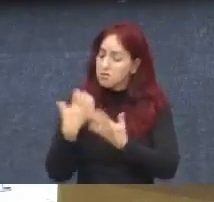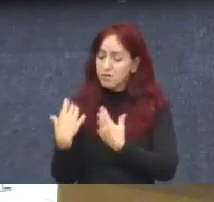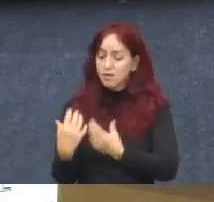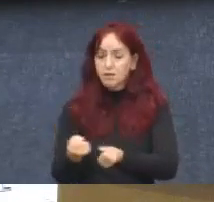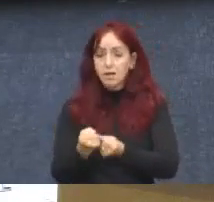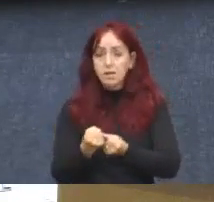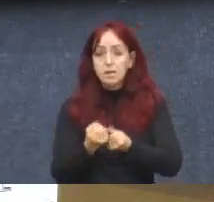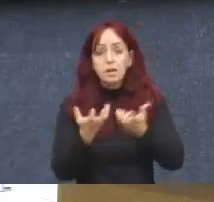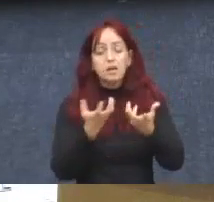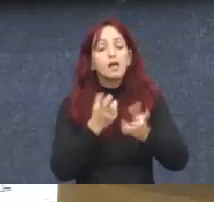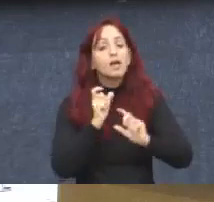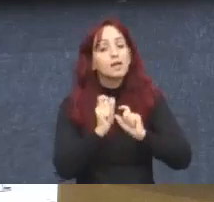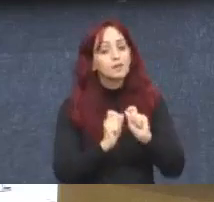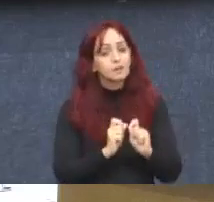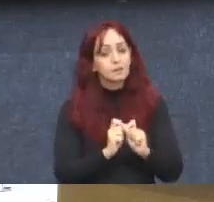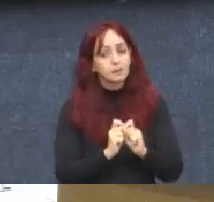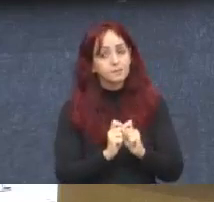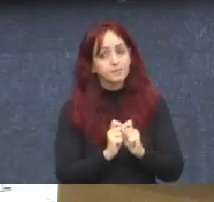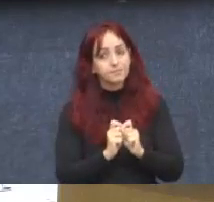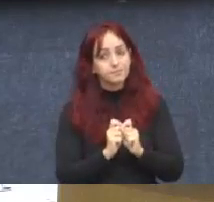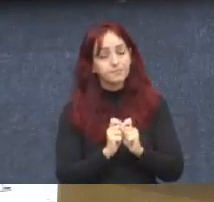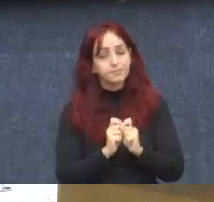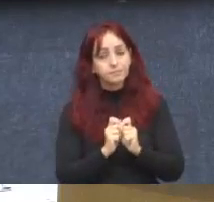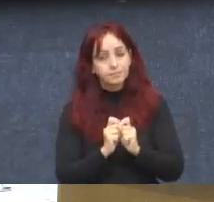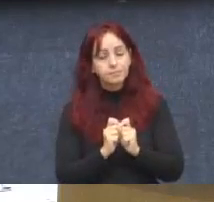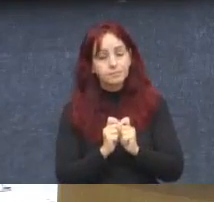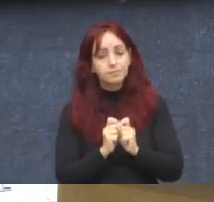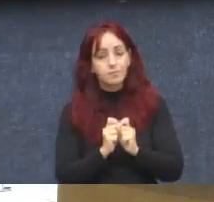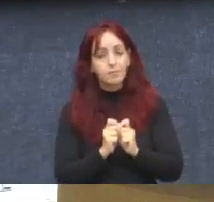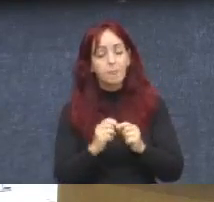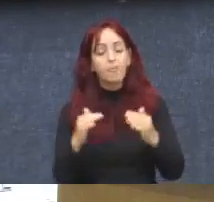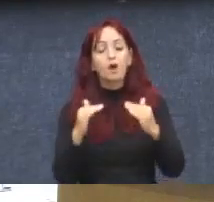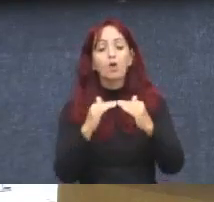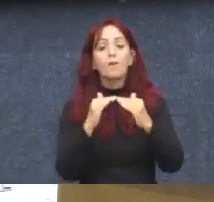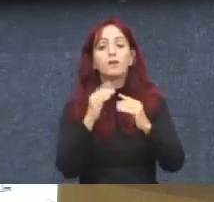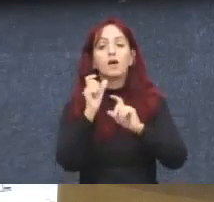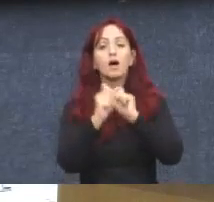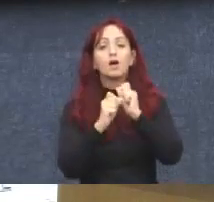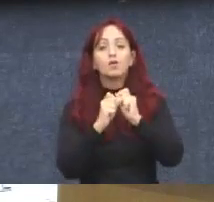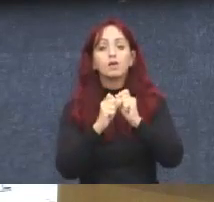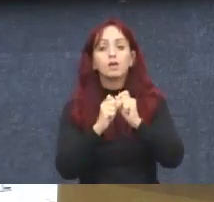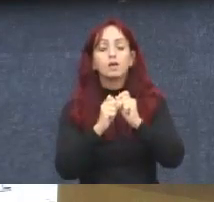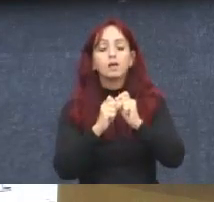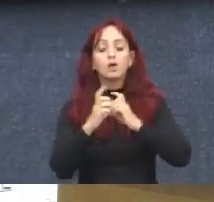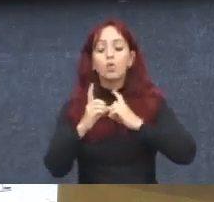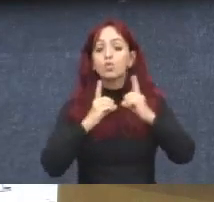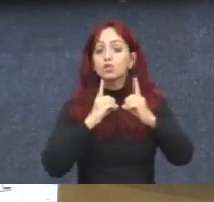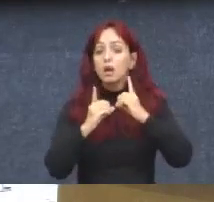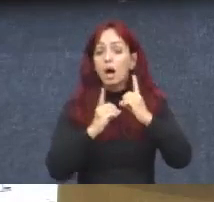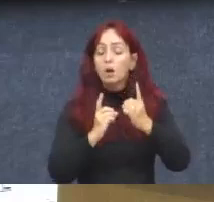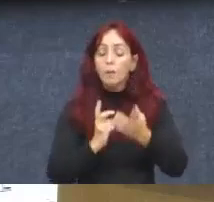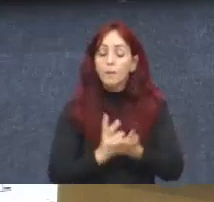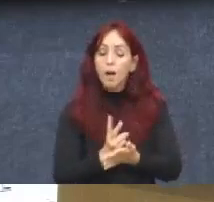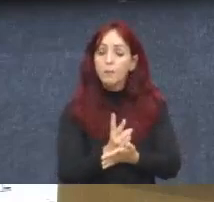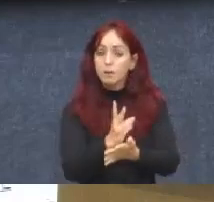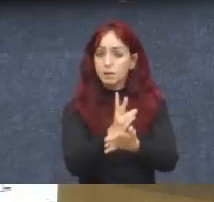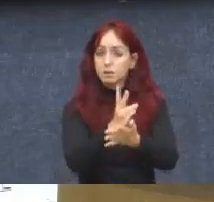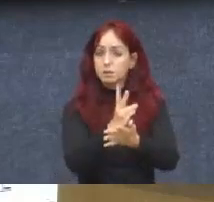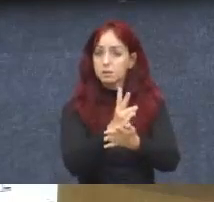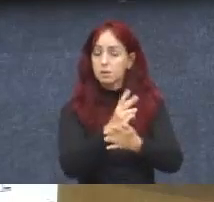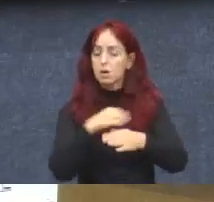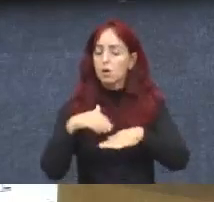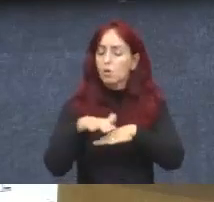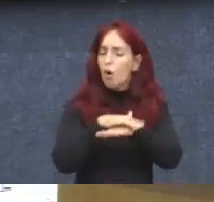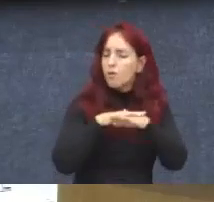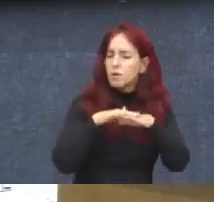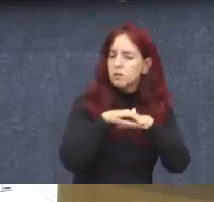aqui, desde já, estabelecer com essa Câmara Municipal um diálogo permanente, conversando,